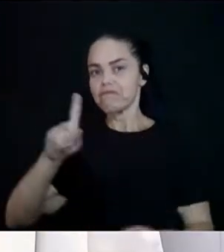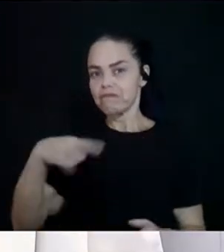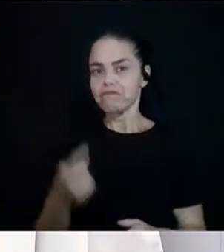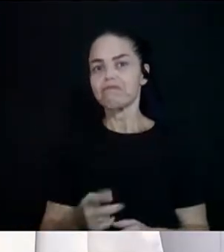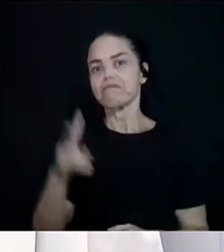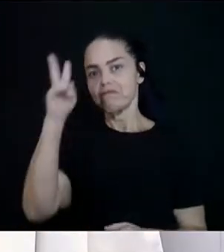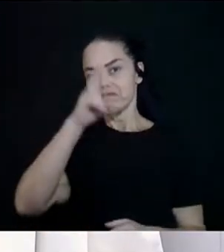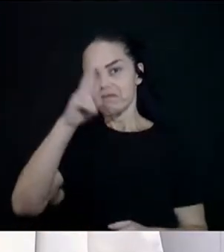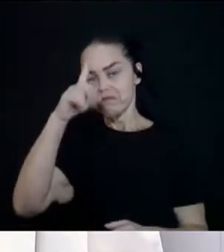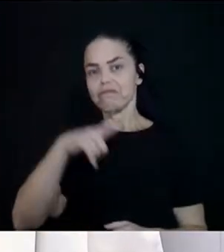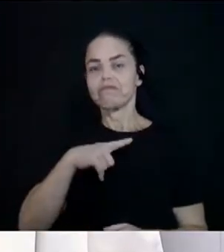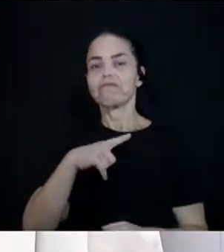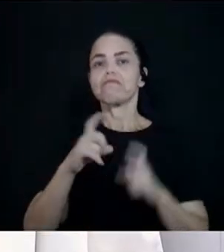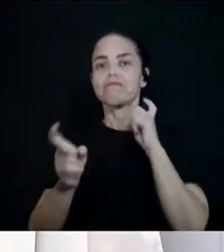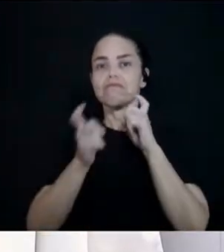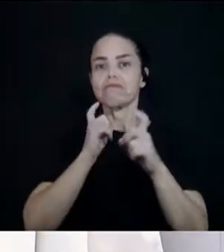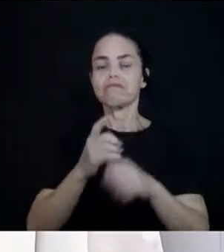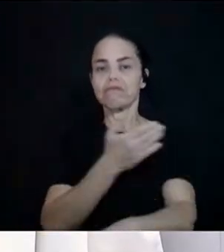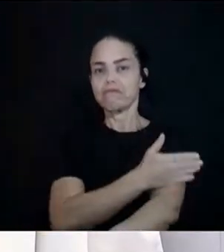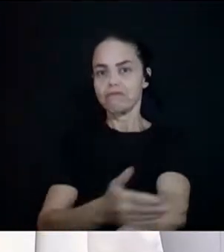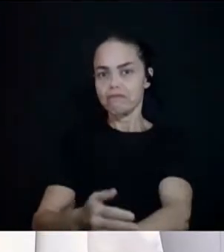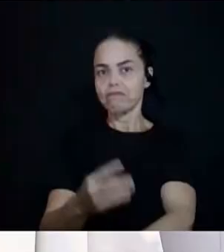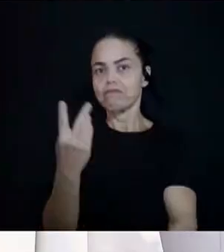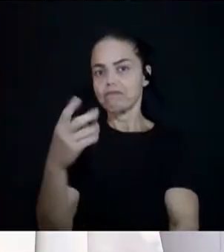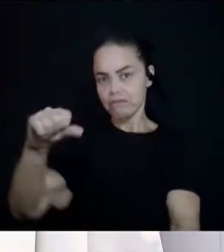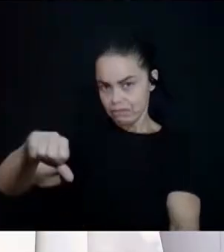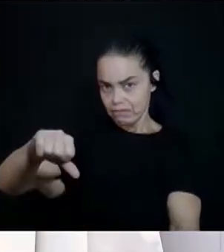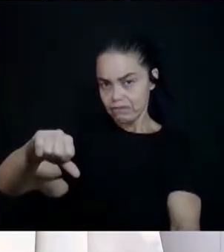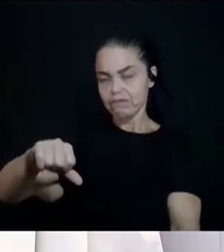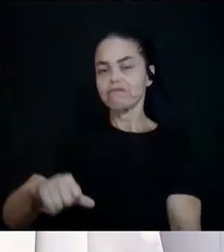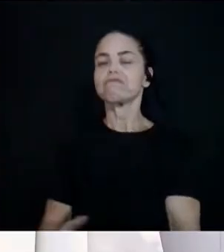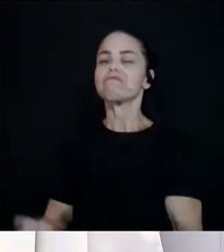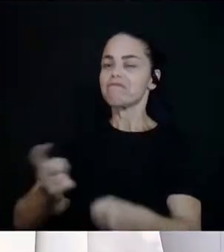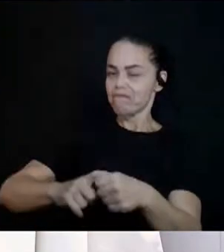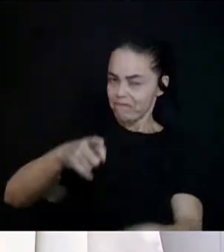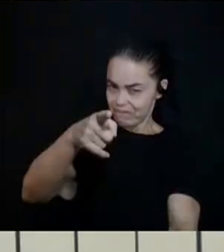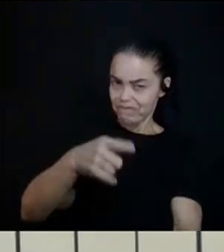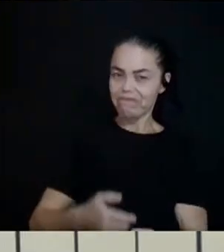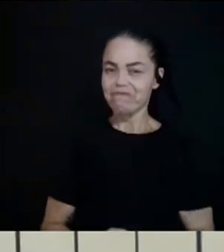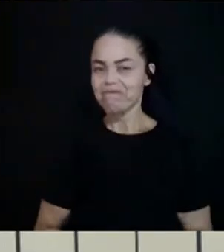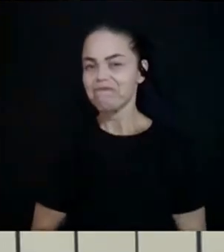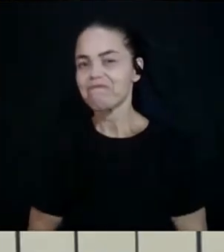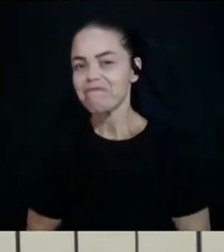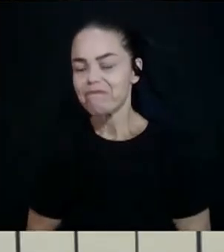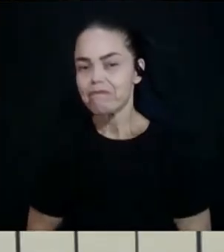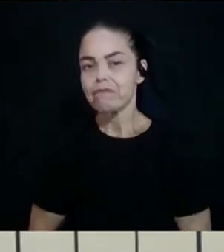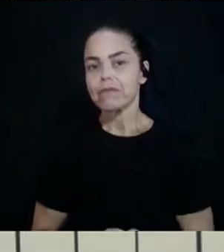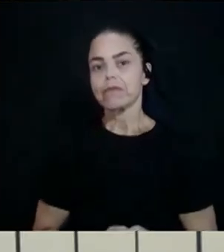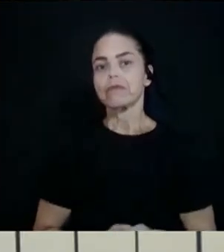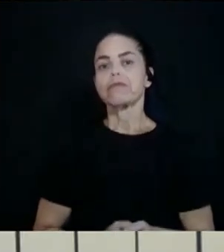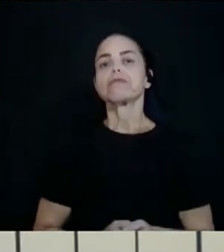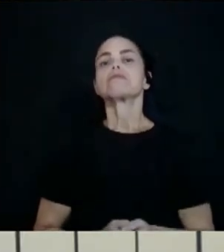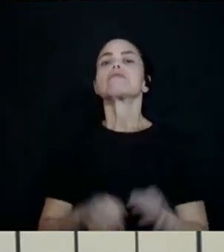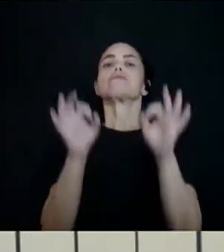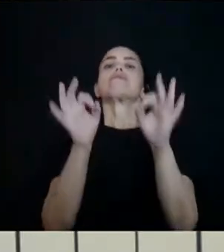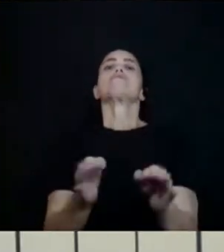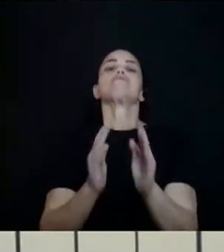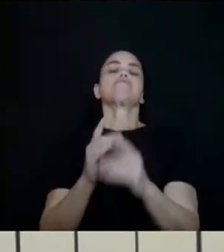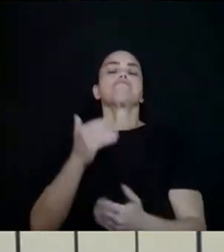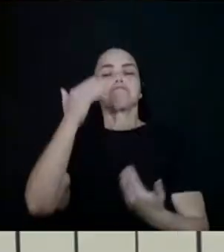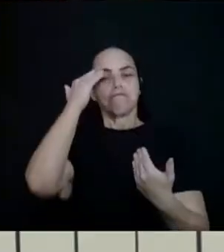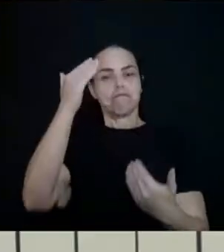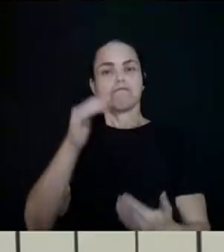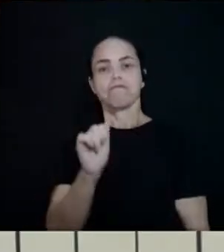tem a reunião ordinária de número 29 e eu volto com você, Gabriel. Tá certo, muito obrigado, André Aranha,